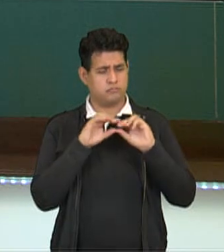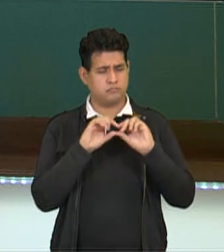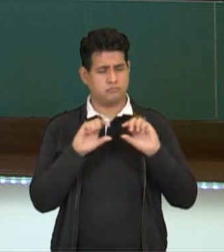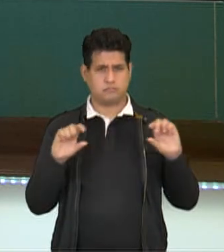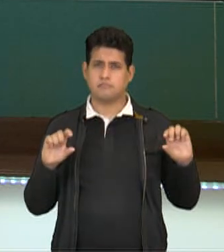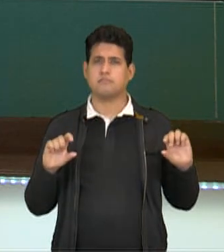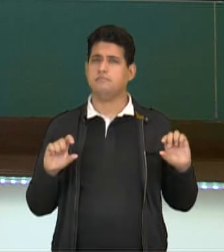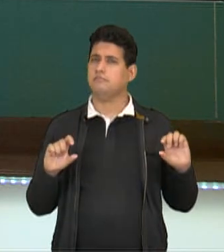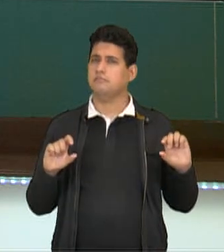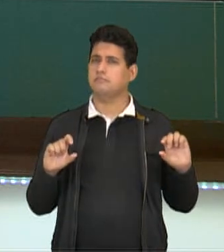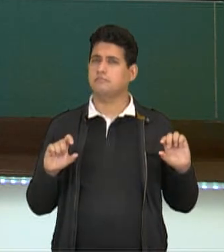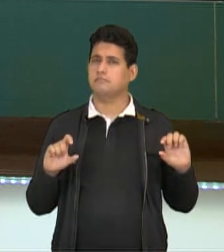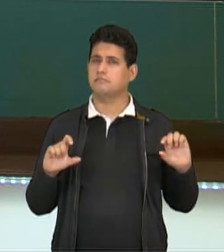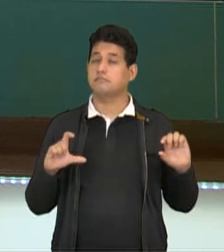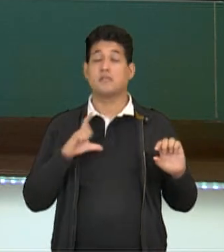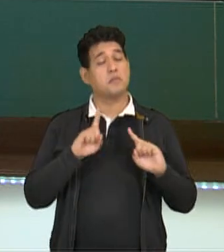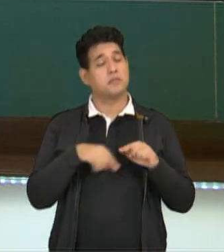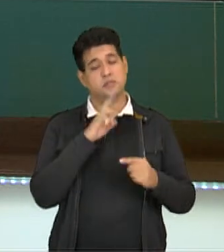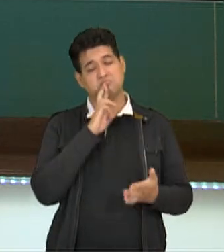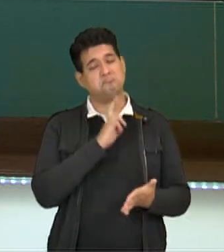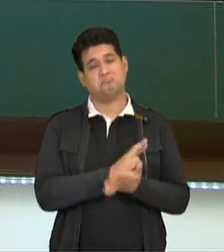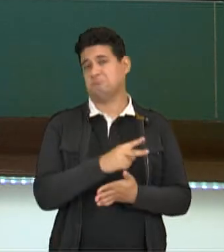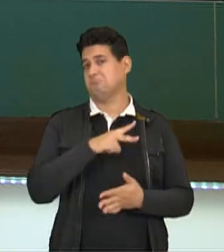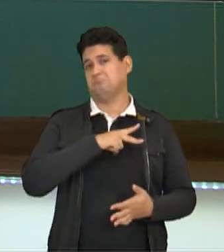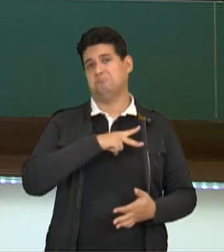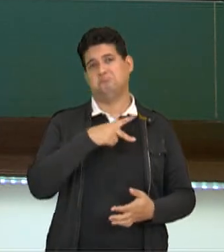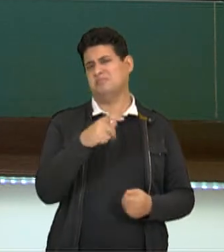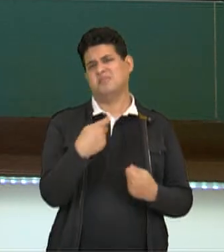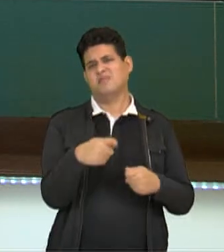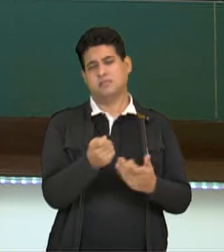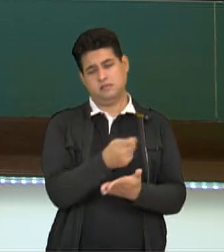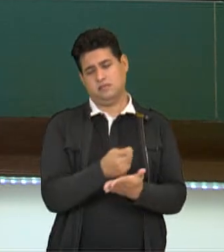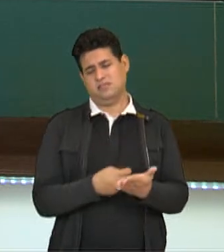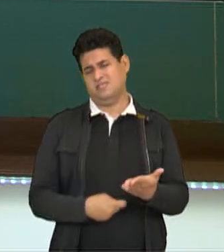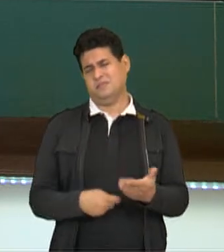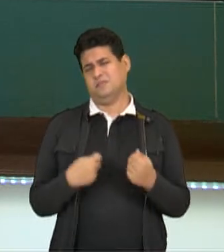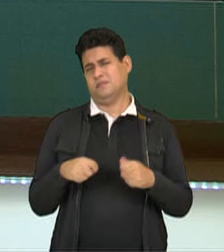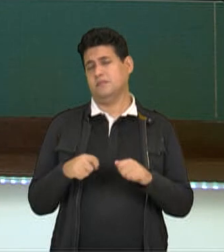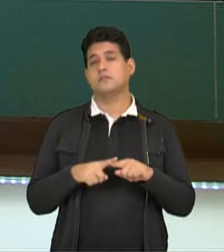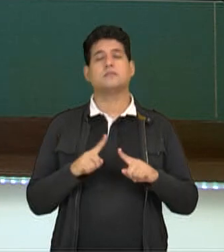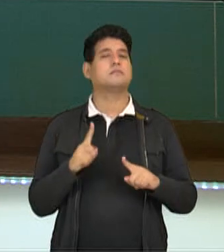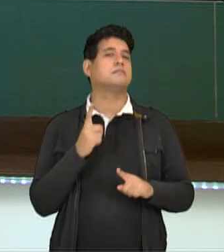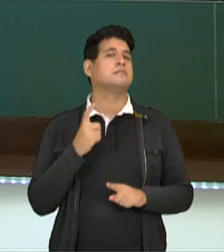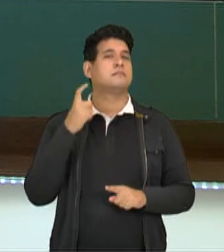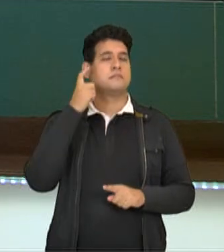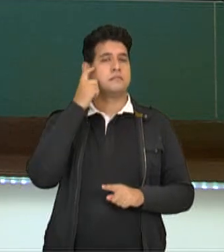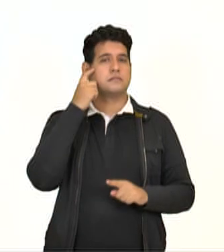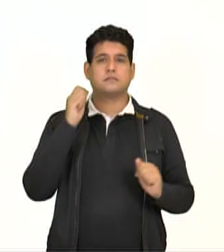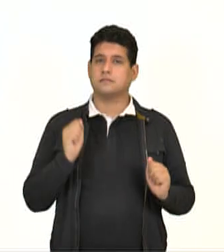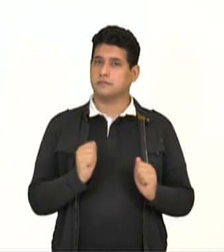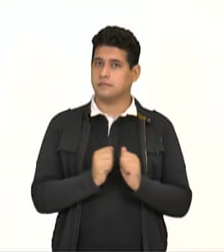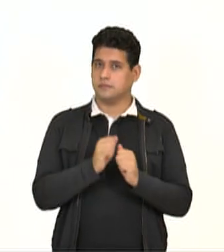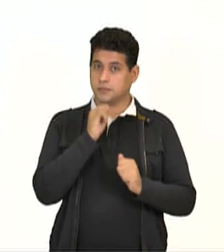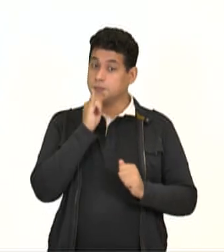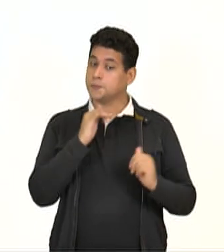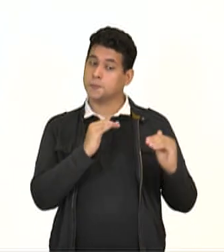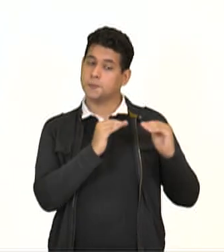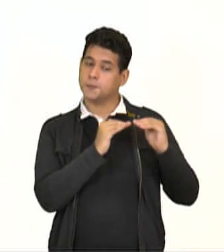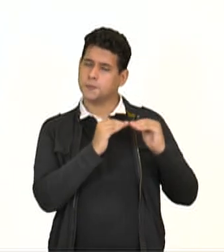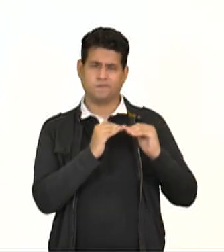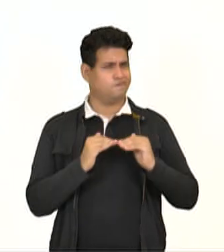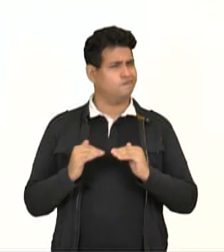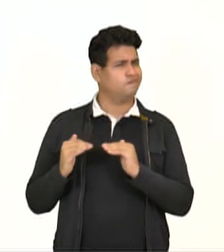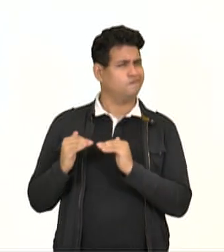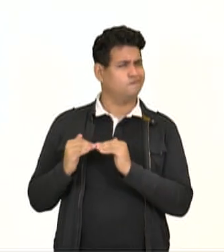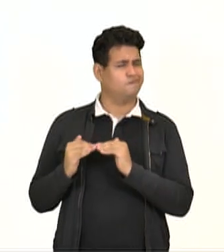citação? Agora aqui é uma resposta pessoal. Você não precisa escrever no caderno se não quiser, mas só pense comigo se você concorda ou não